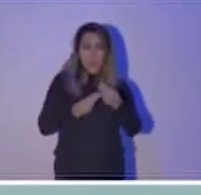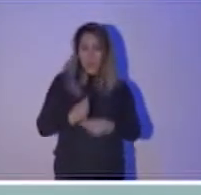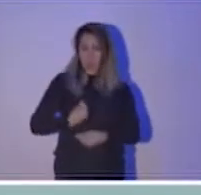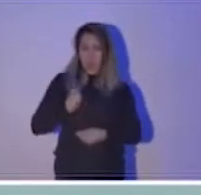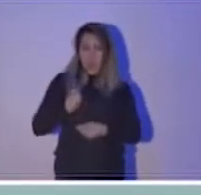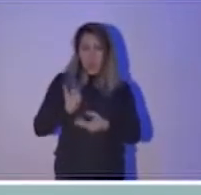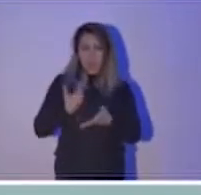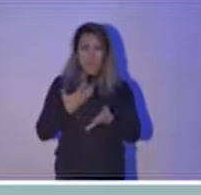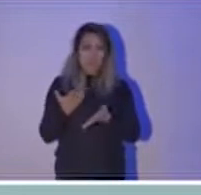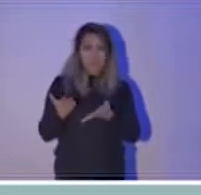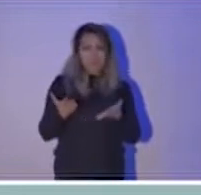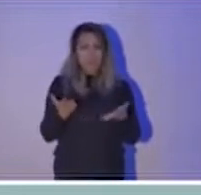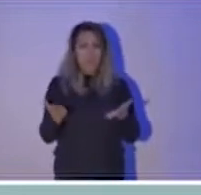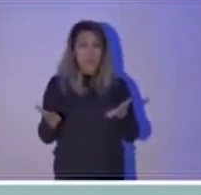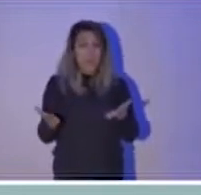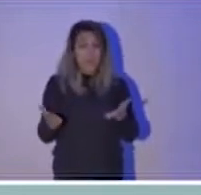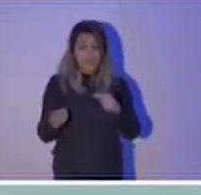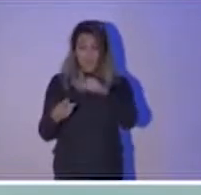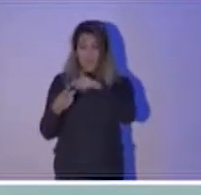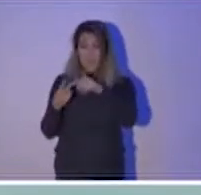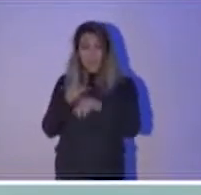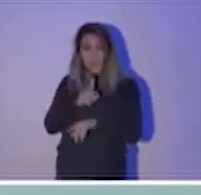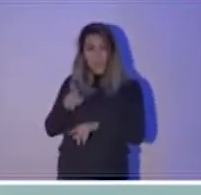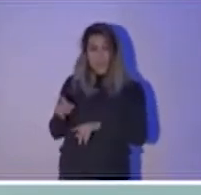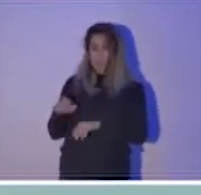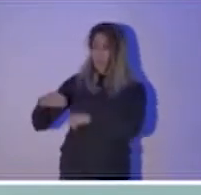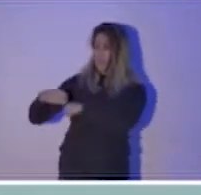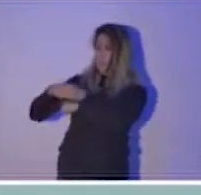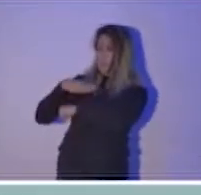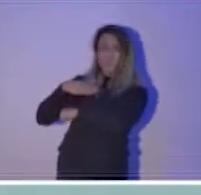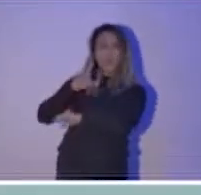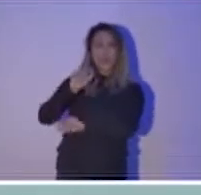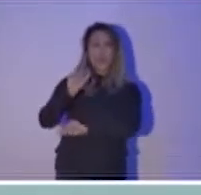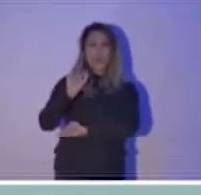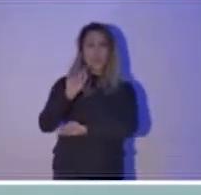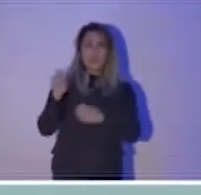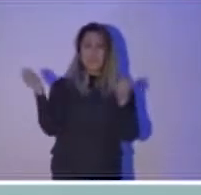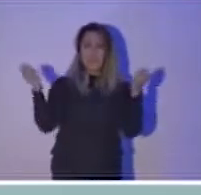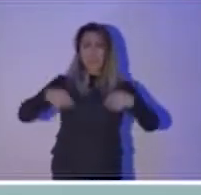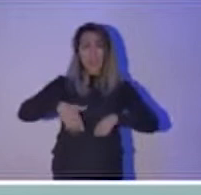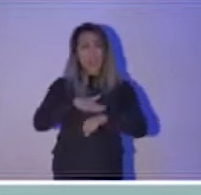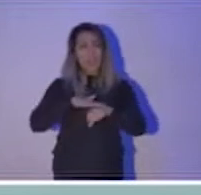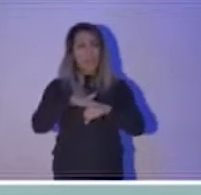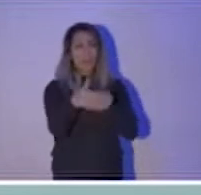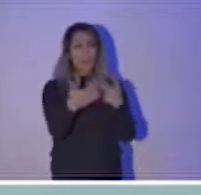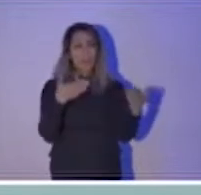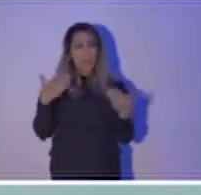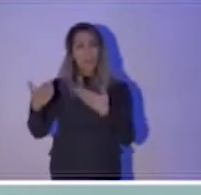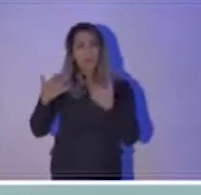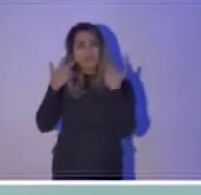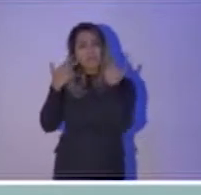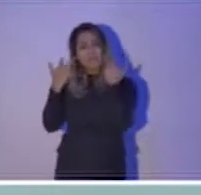história, porque elas me fizeram entender que eu podia falar para 300 pessoas. Eram os